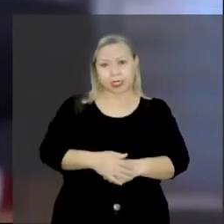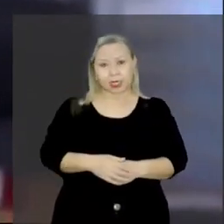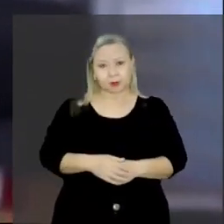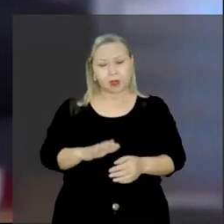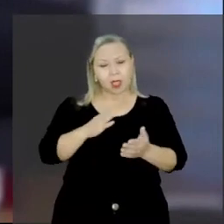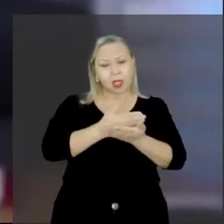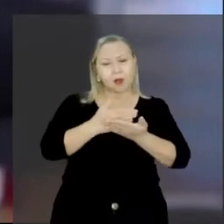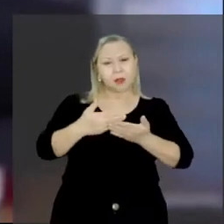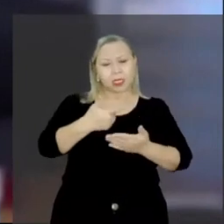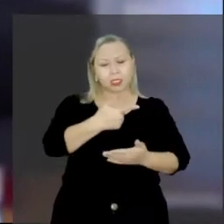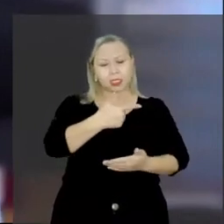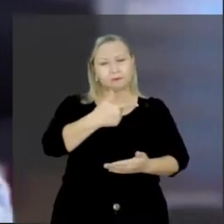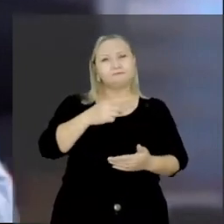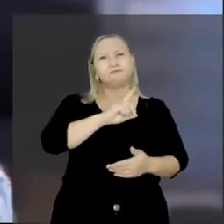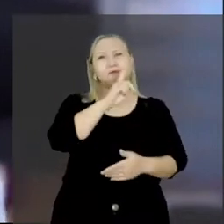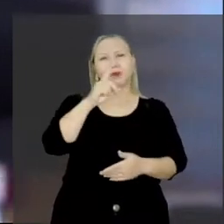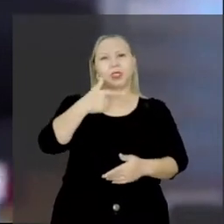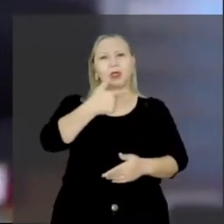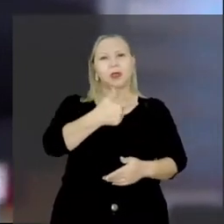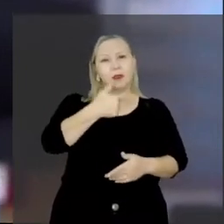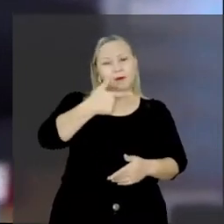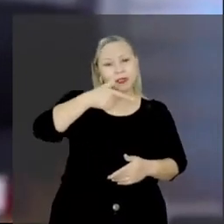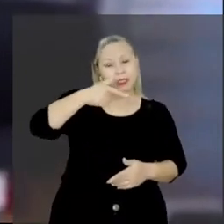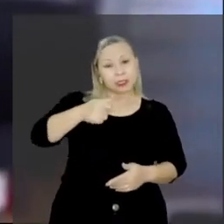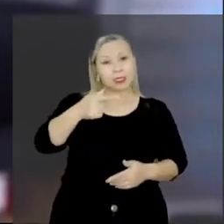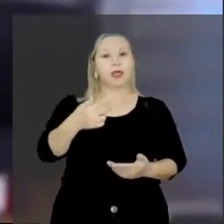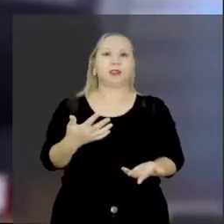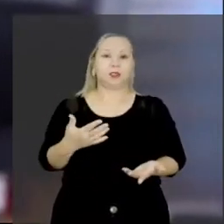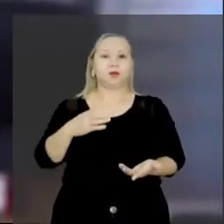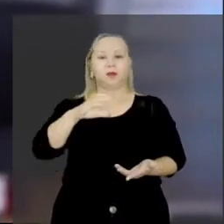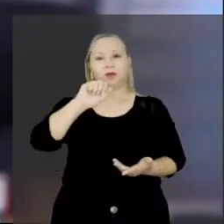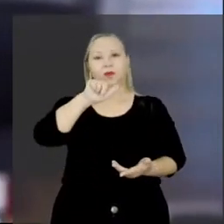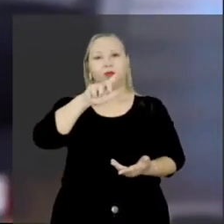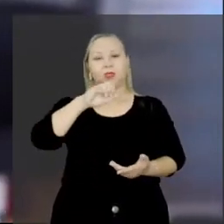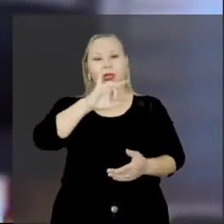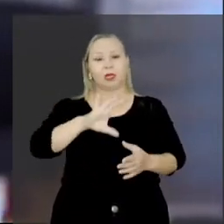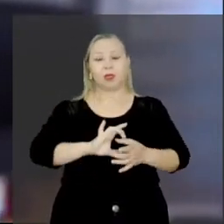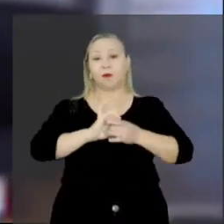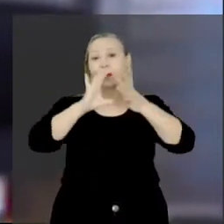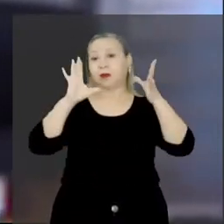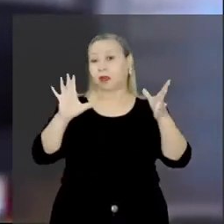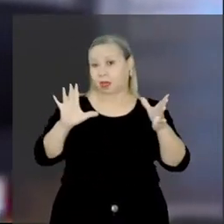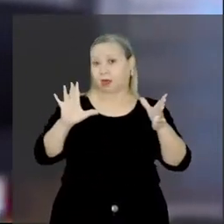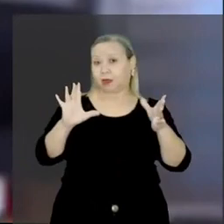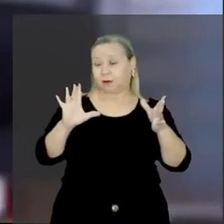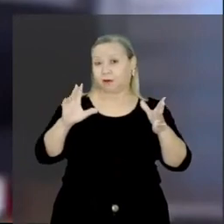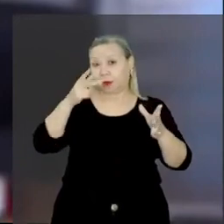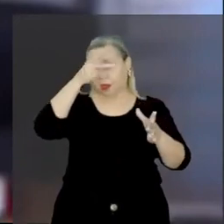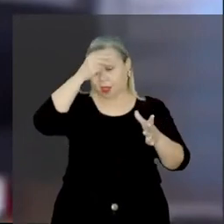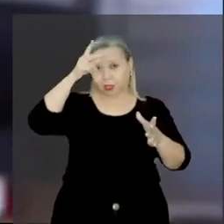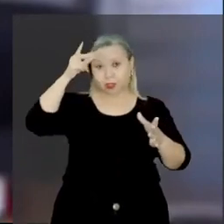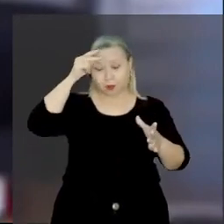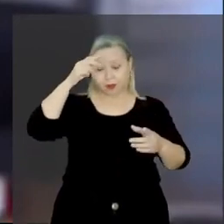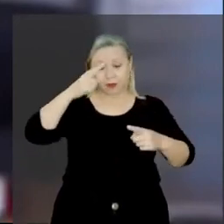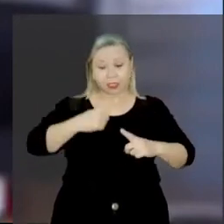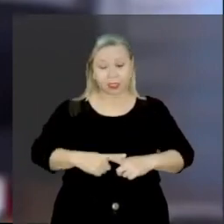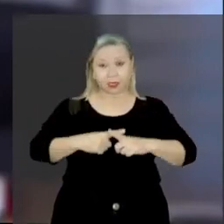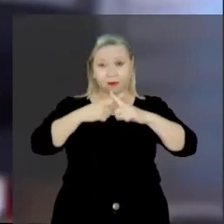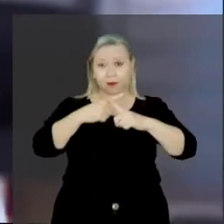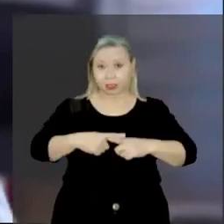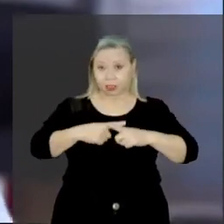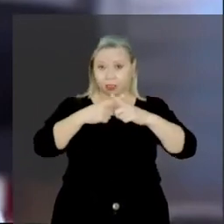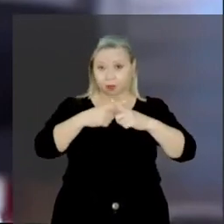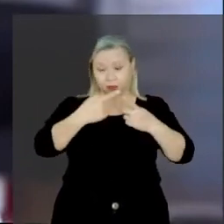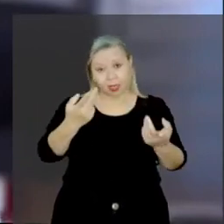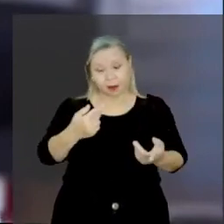grande. Minas Gerais é um estado com quase 900 municípios, portanto, nós temos que conversar com muita gente,